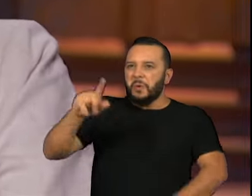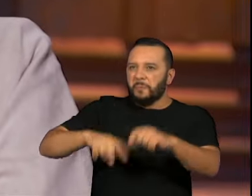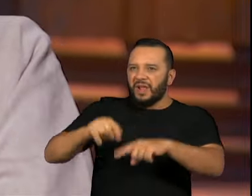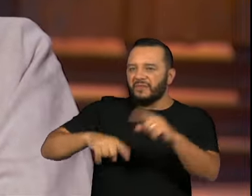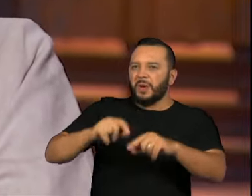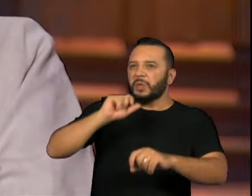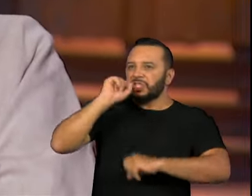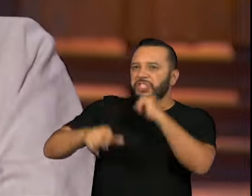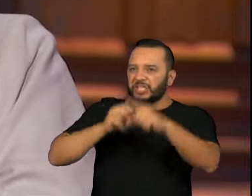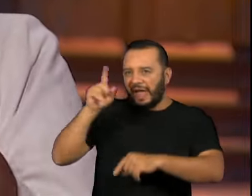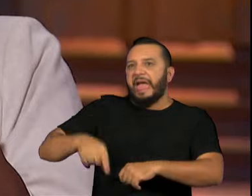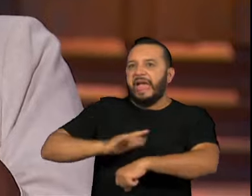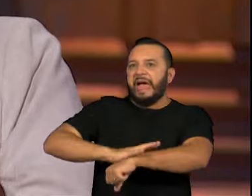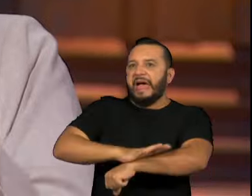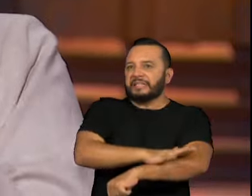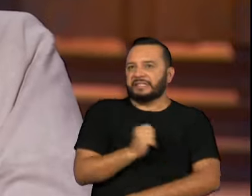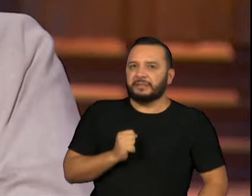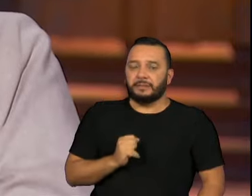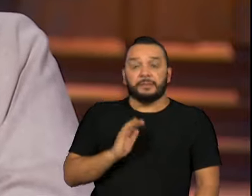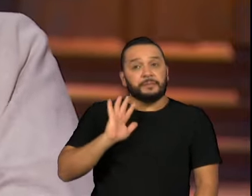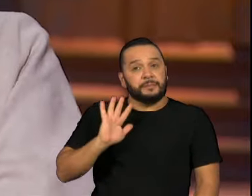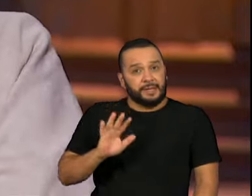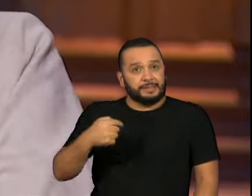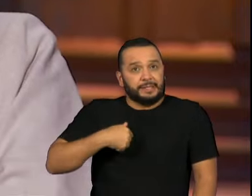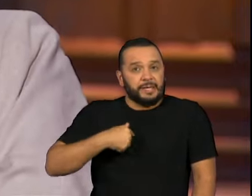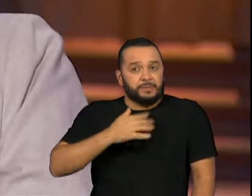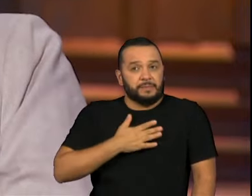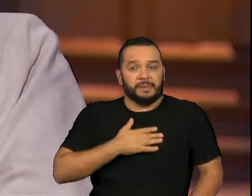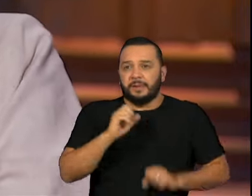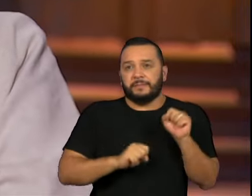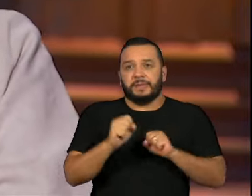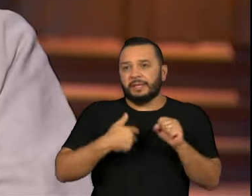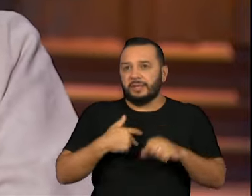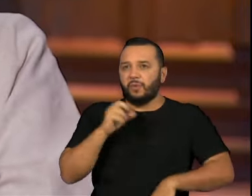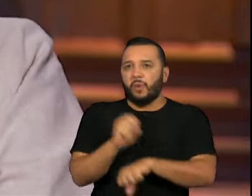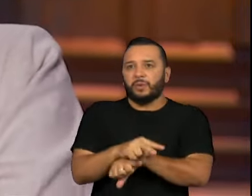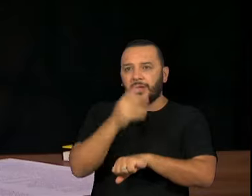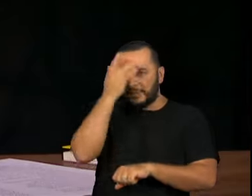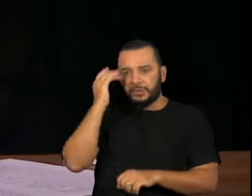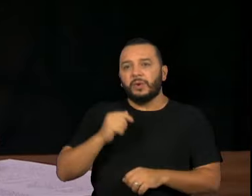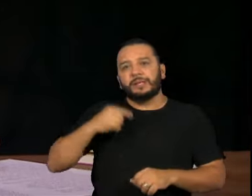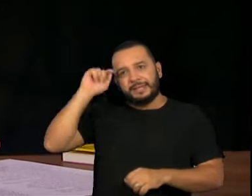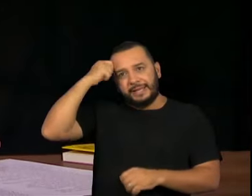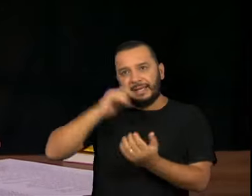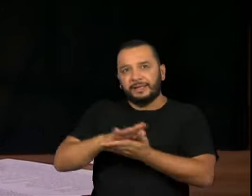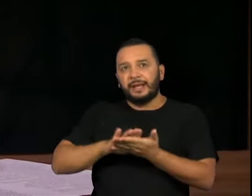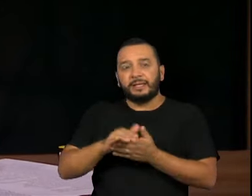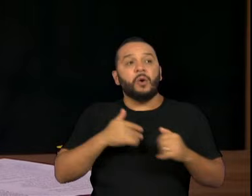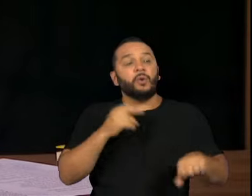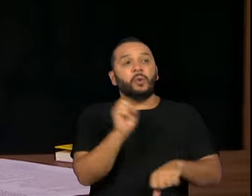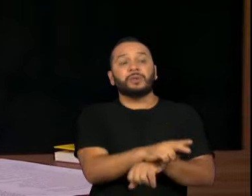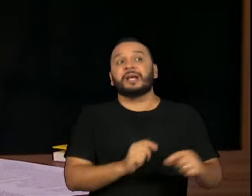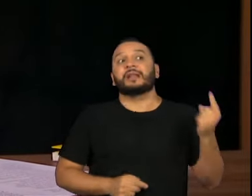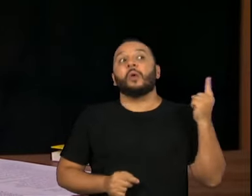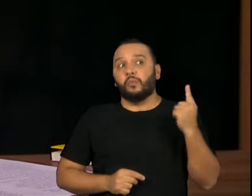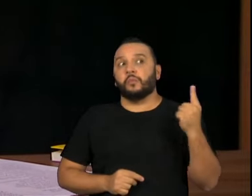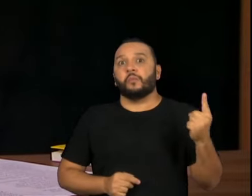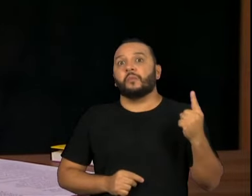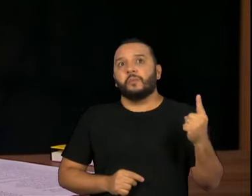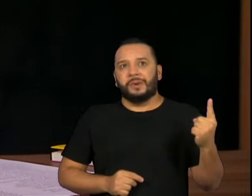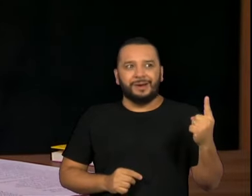então quando eu na minha empresa isso não contrato com os seus negócios ou contrata uma né para se